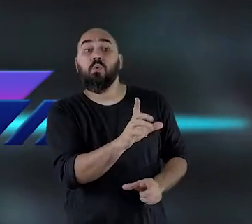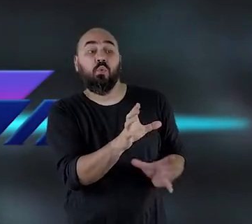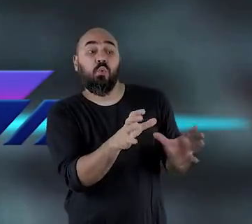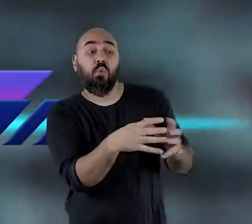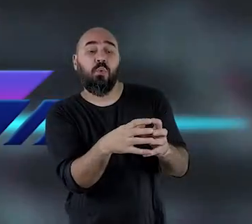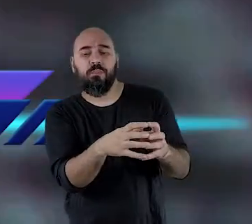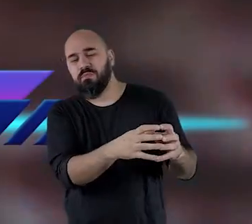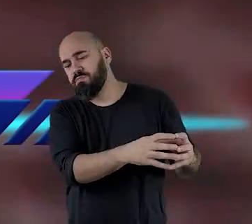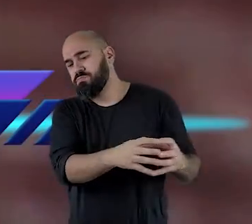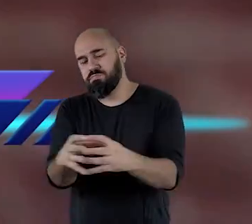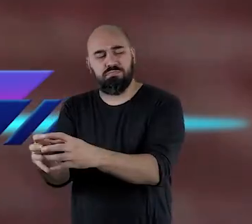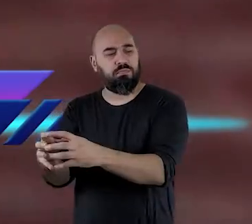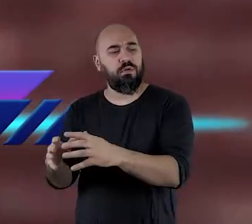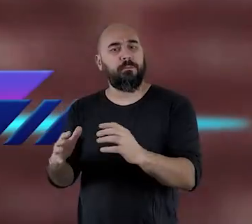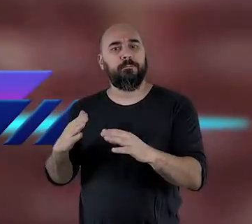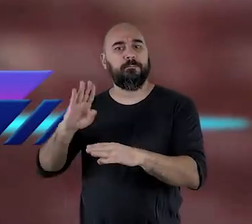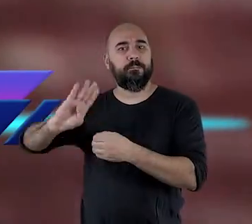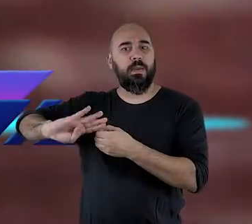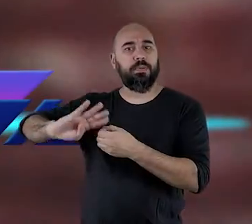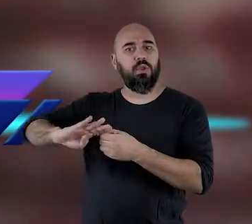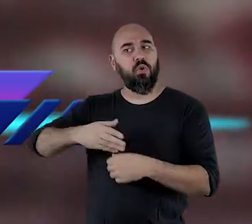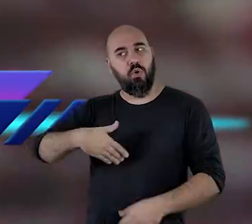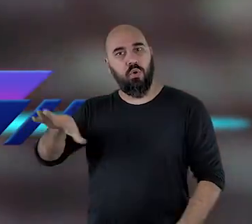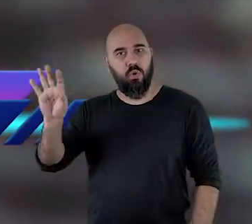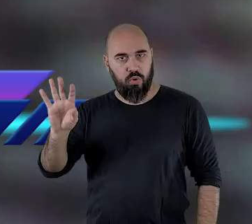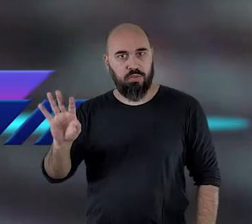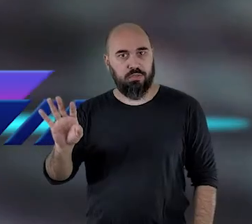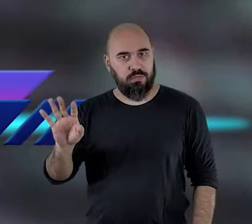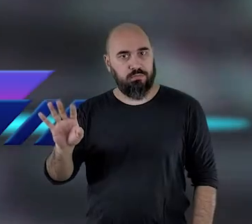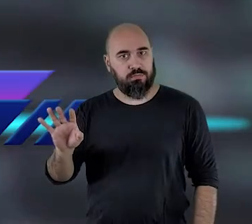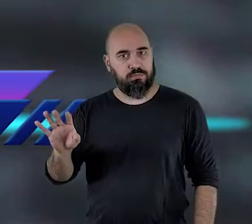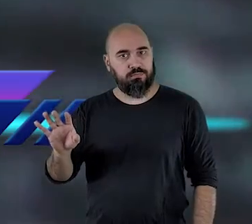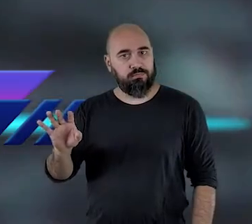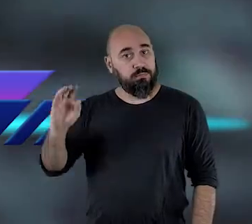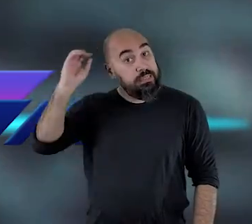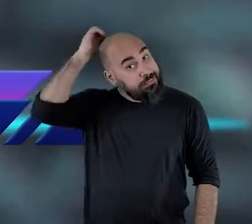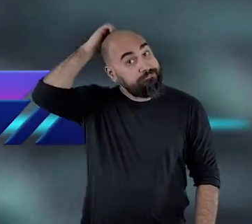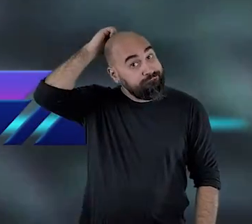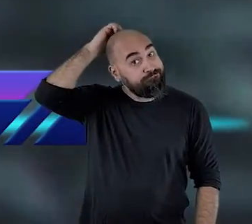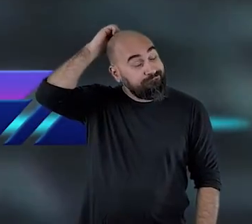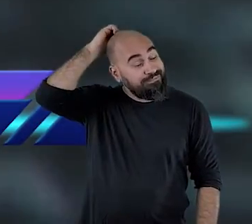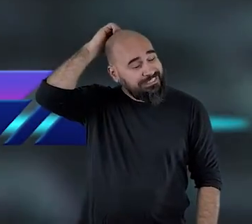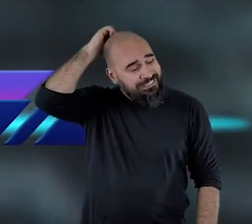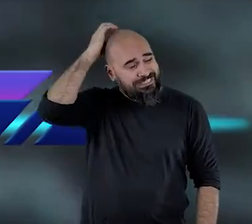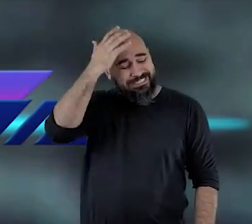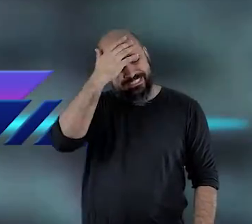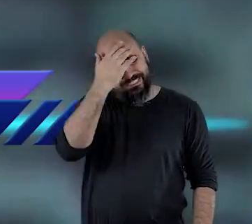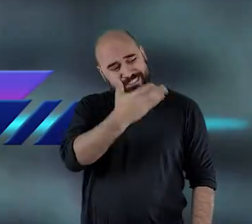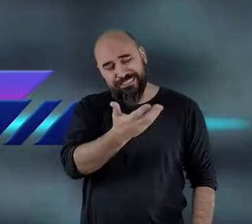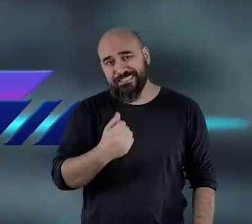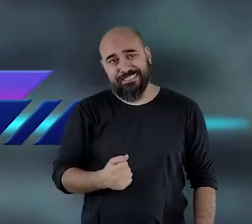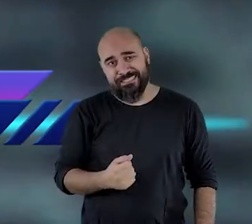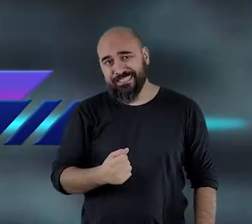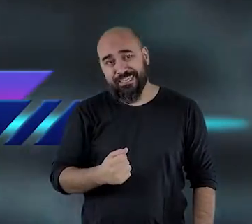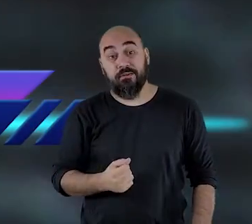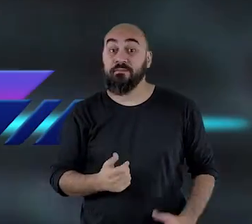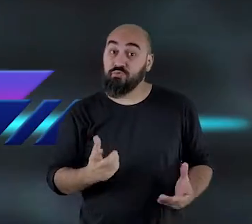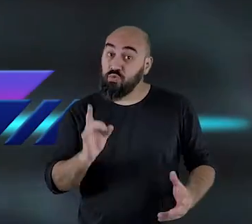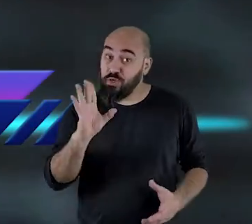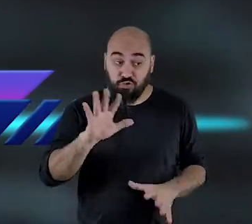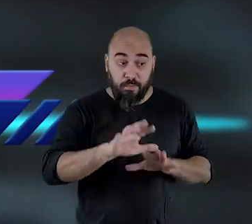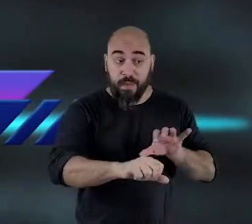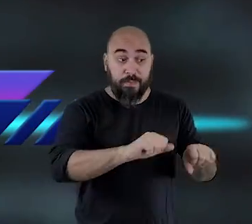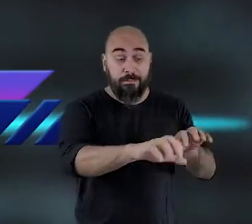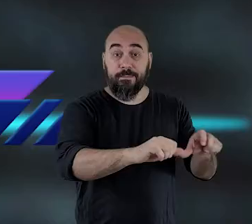para a Babilônia. Veja que não era apenas uma conquista geográfica, mas havia uma